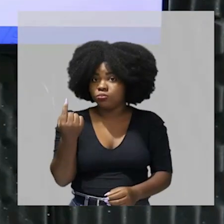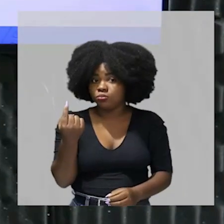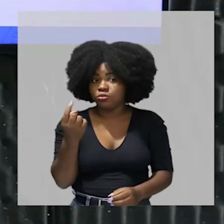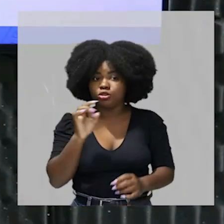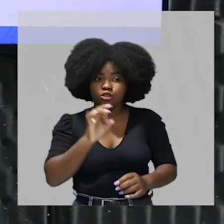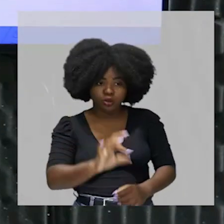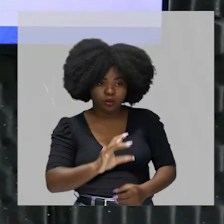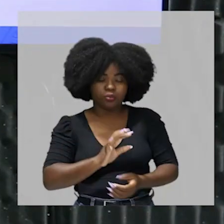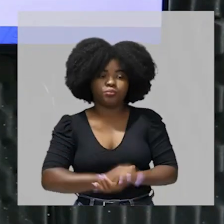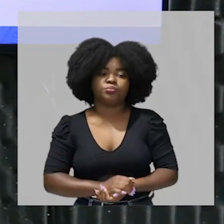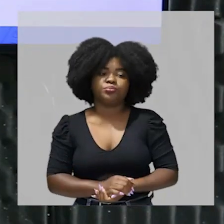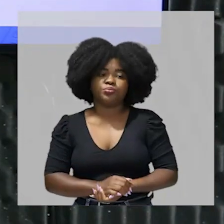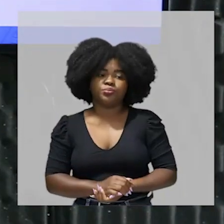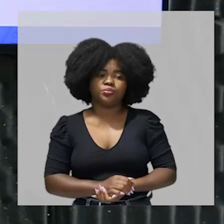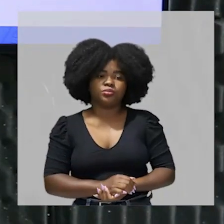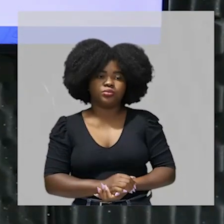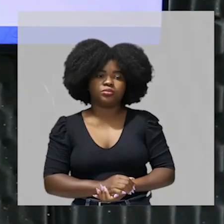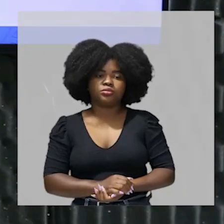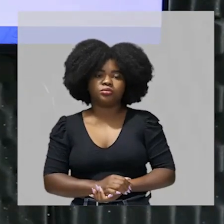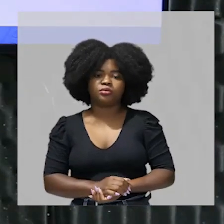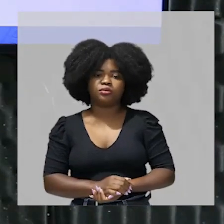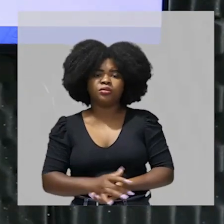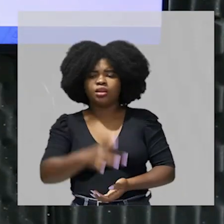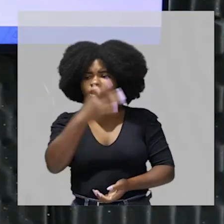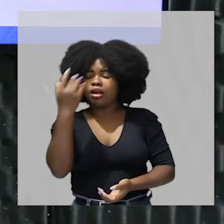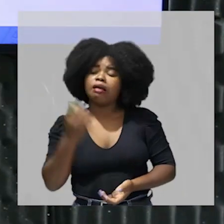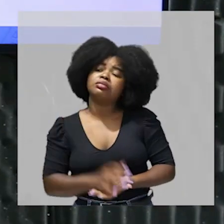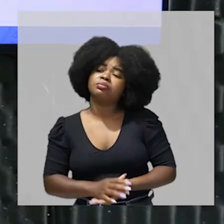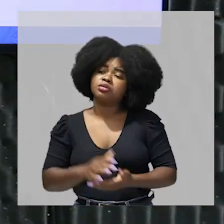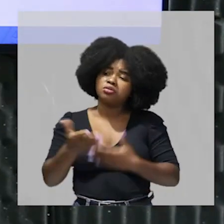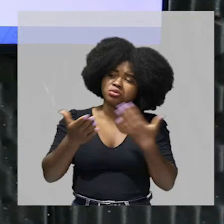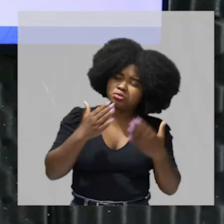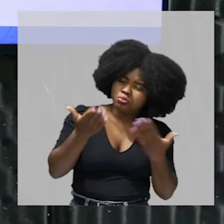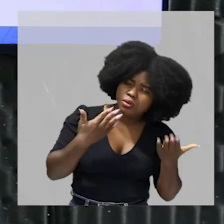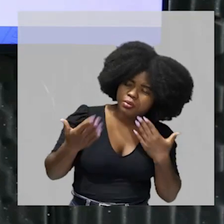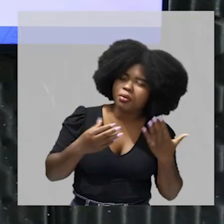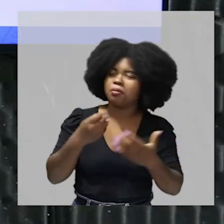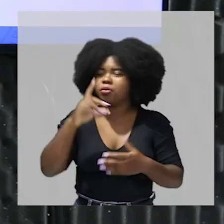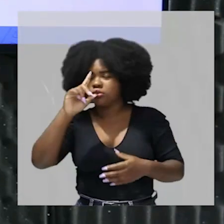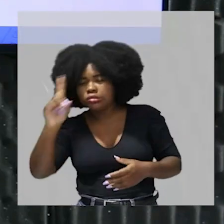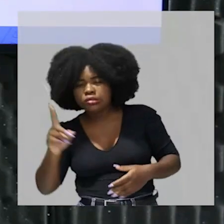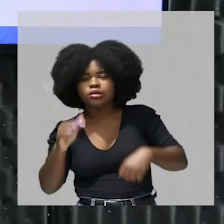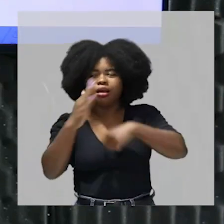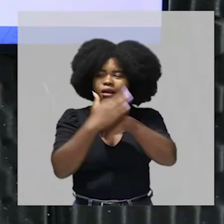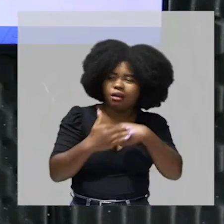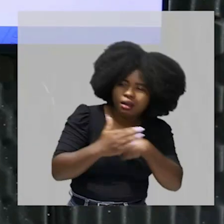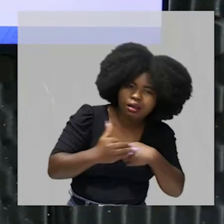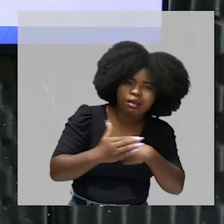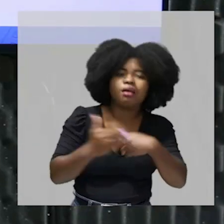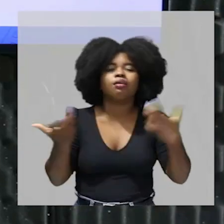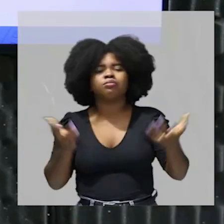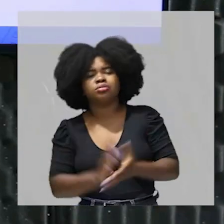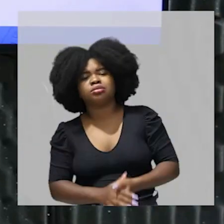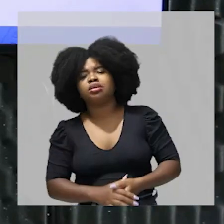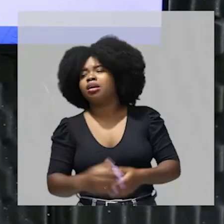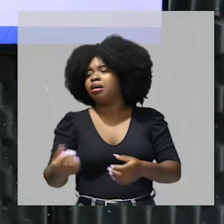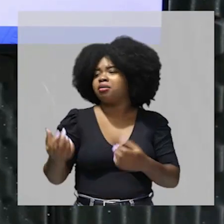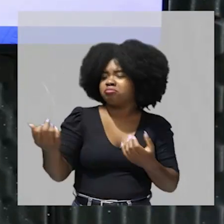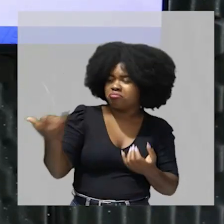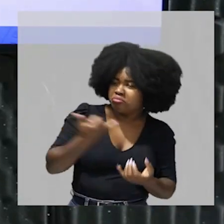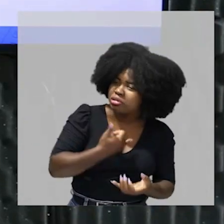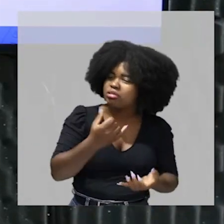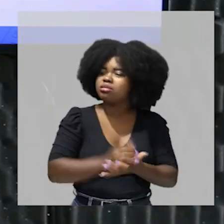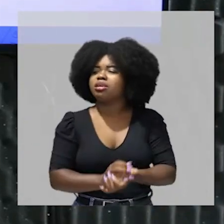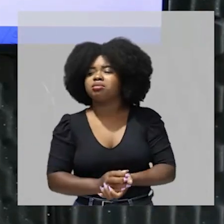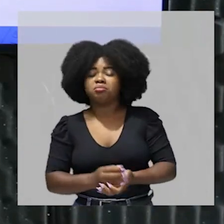somente me dão Bom dia ele tá falando dos conhecidos ou bom dia cheio de carinho Diz que para eu ter muita luz fica